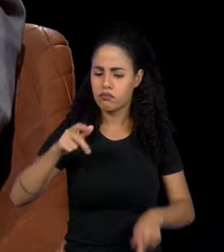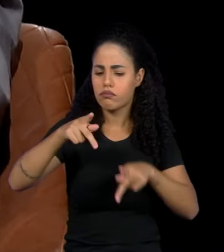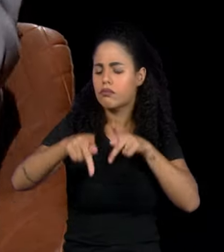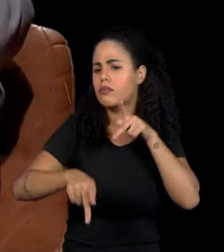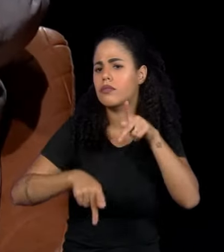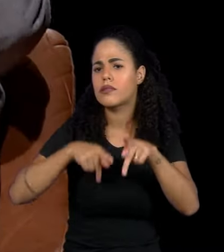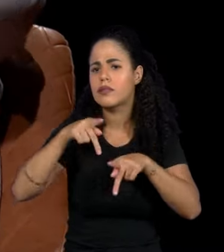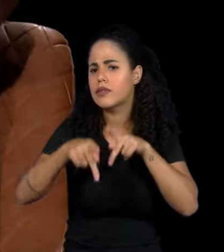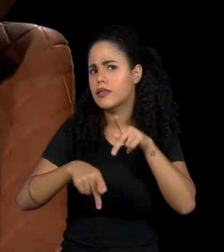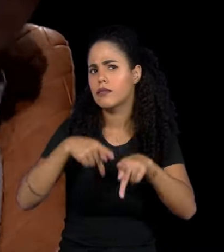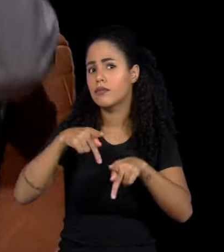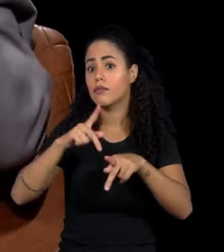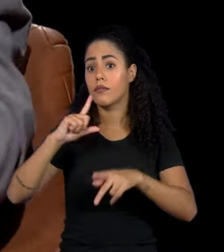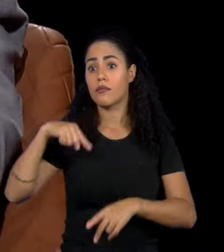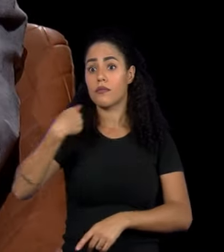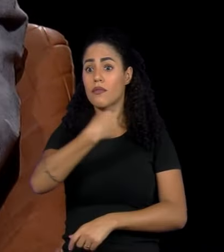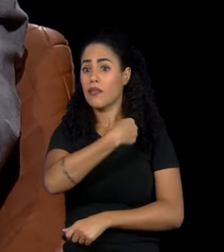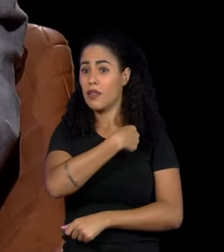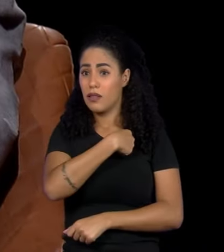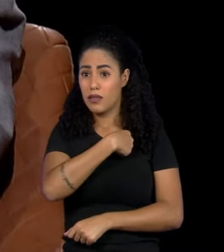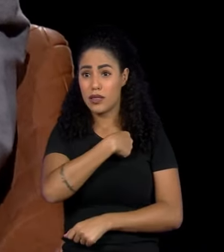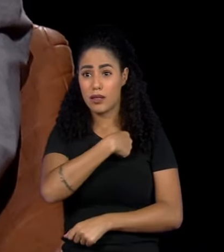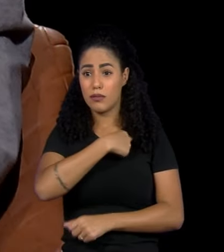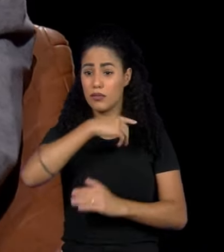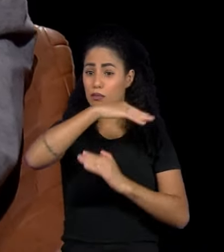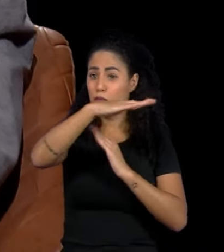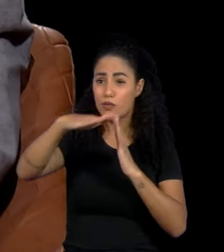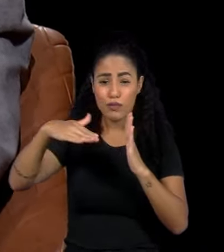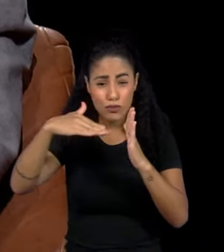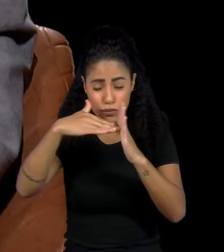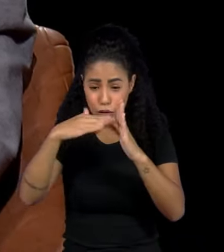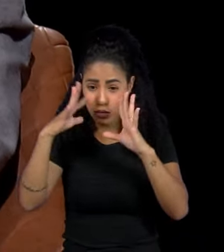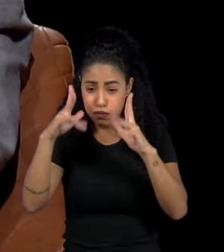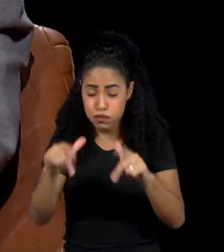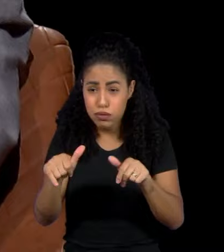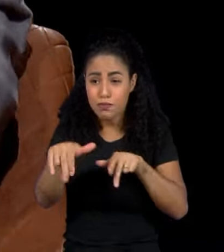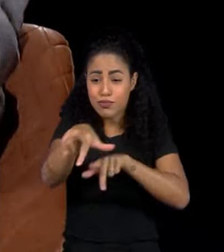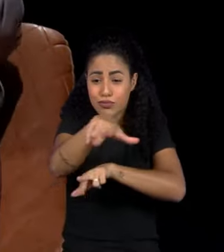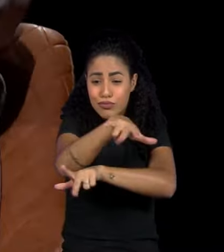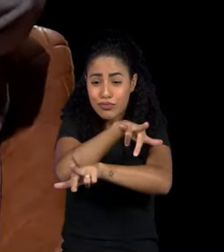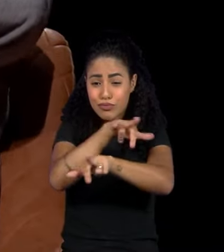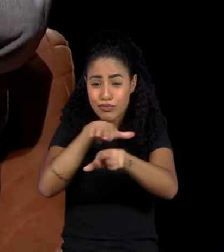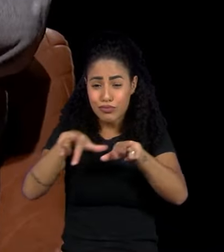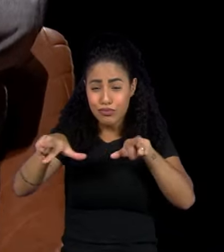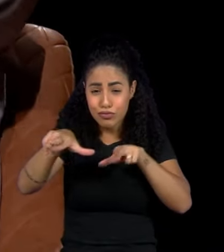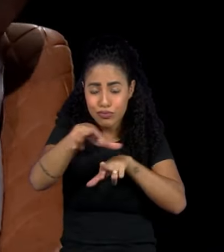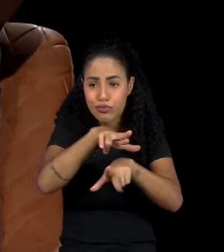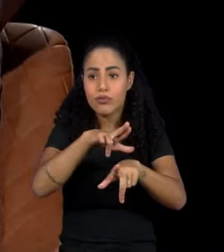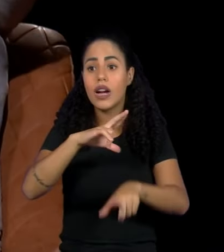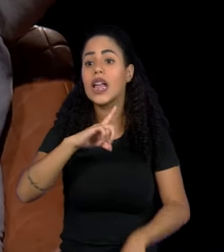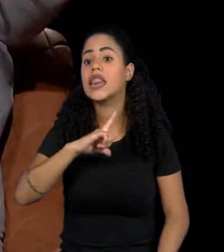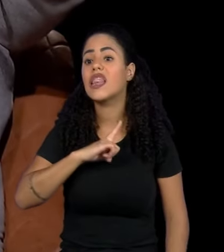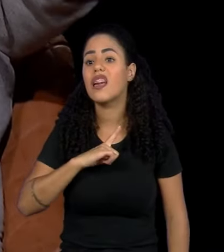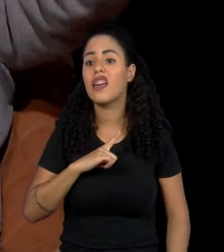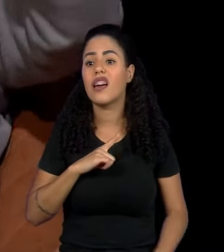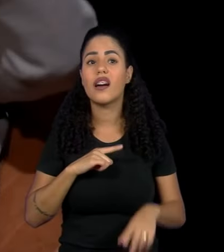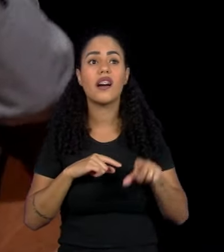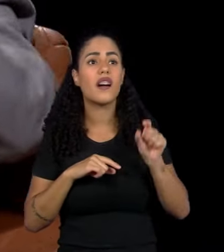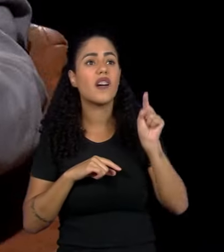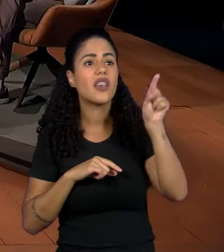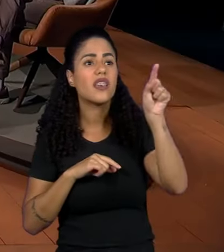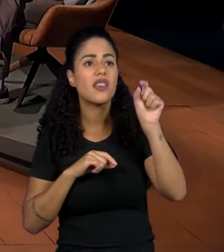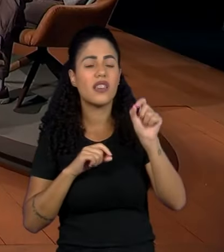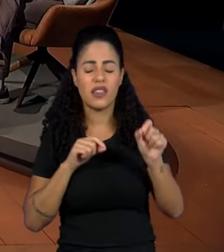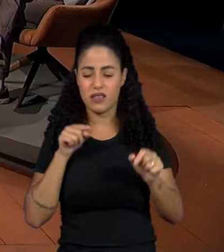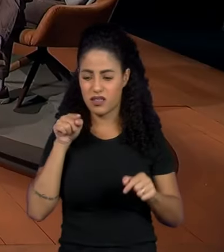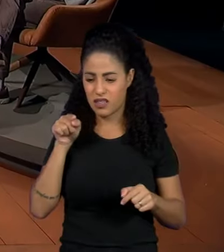seja, a gente tem uma unidade e dentro dessa unidade tem uma diversidade. Não é uma diversidade solta, é uma